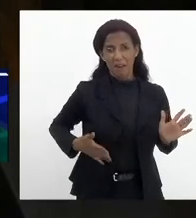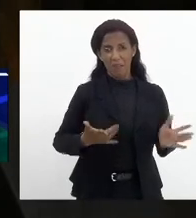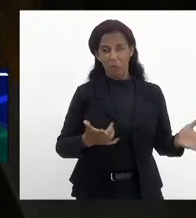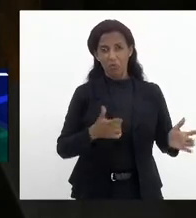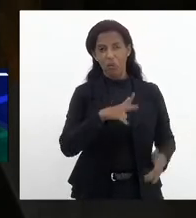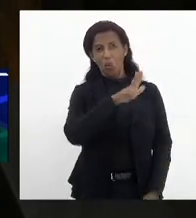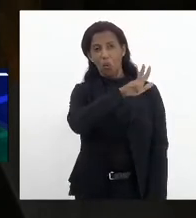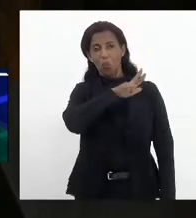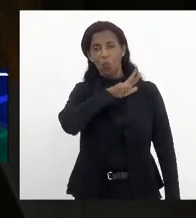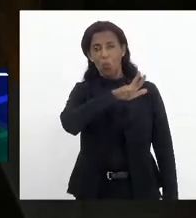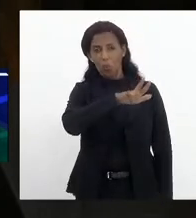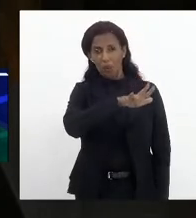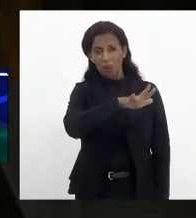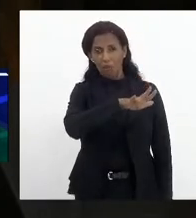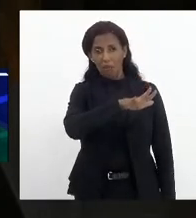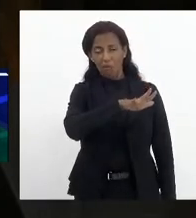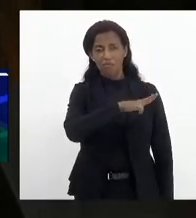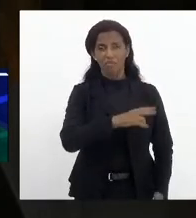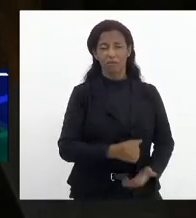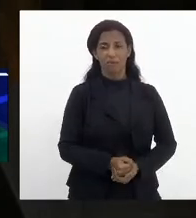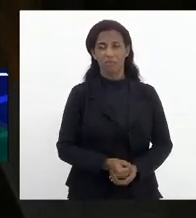Luiz Inácio Lula da Silva.